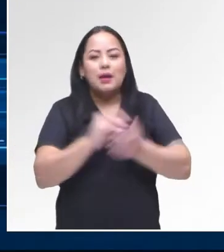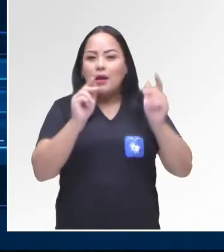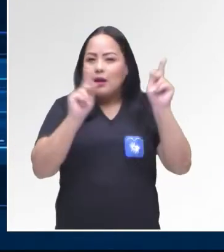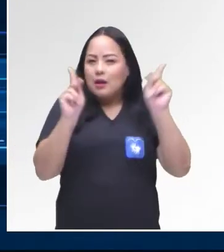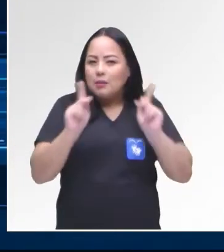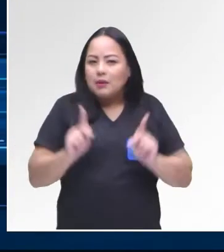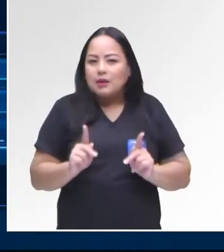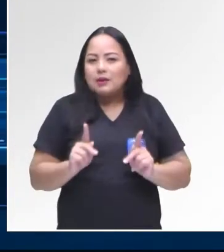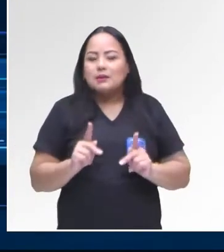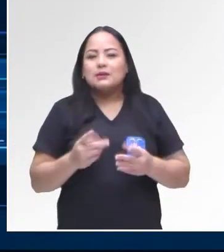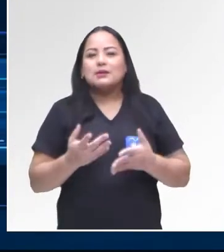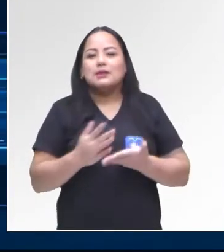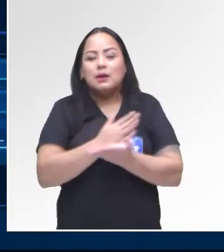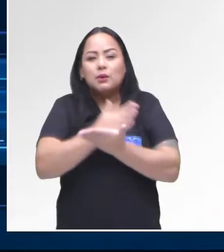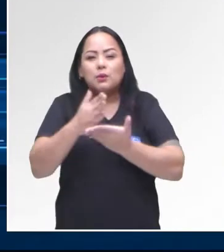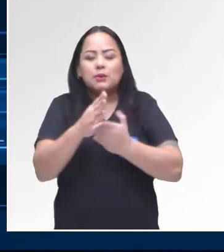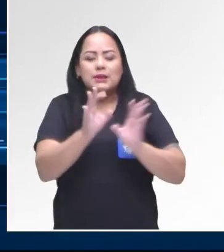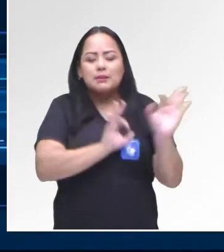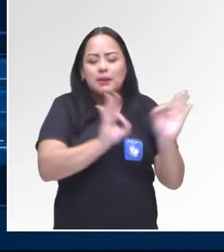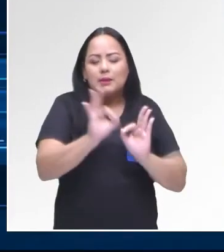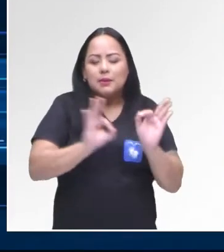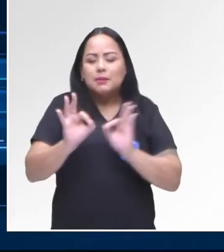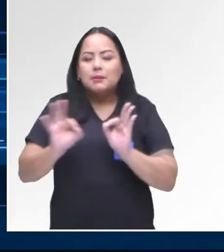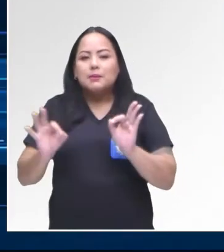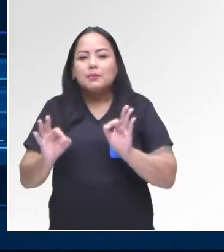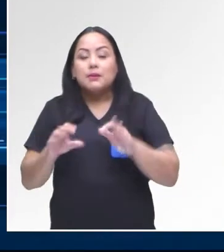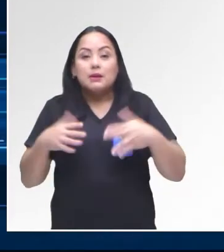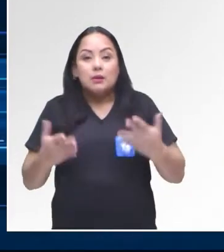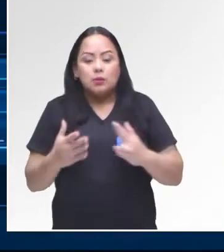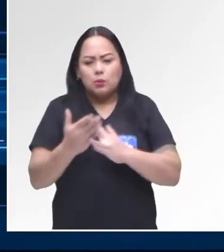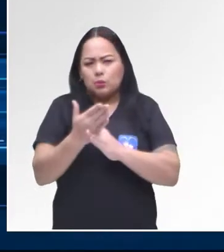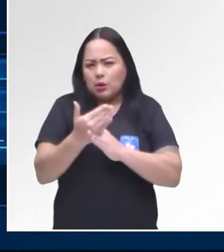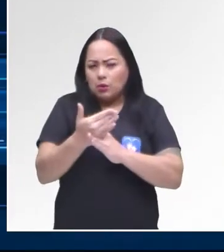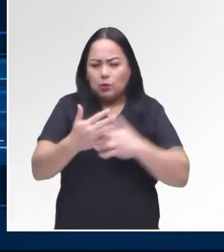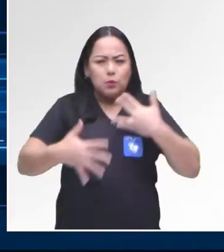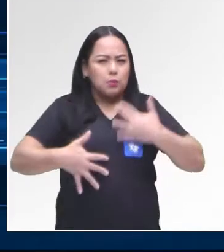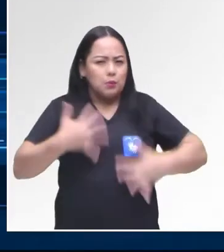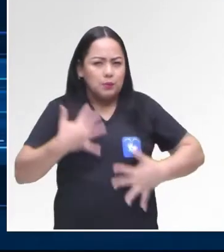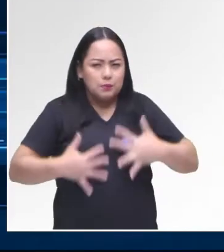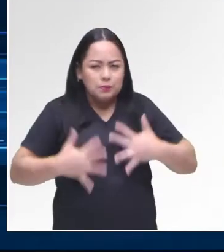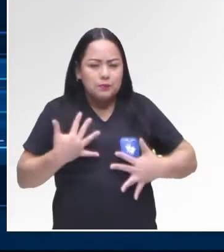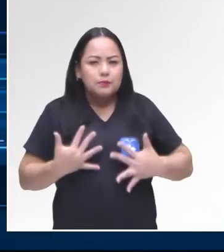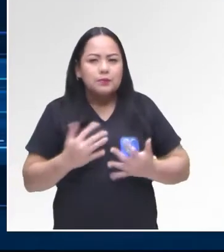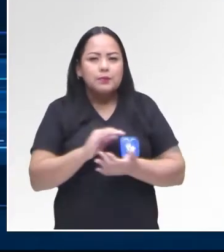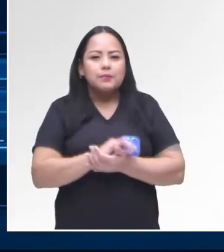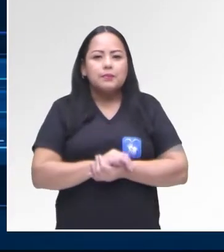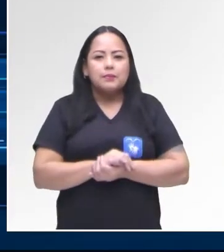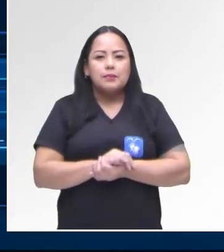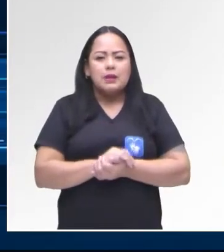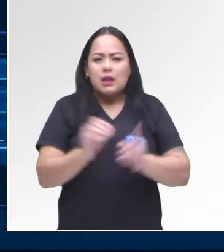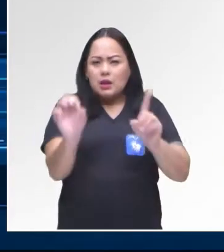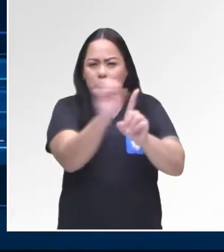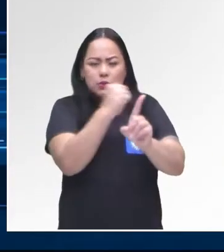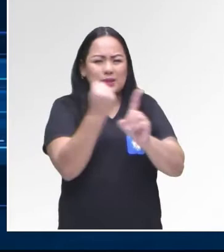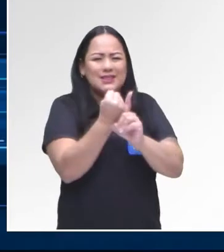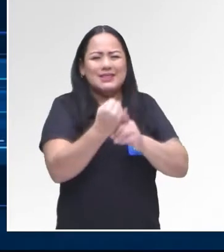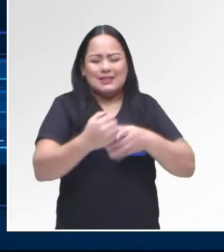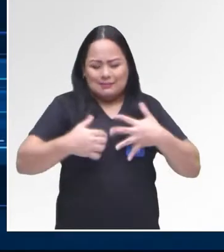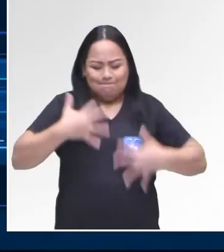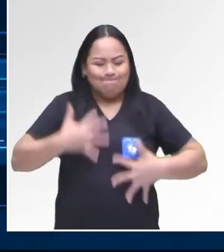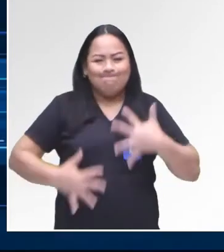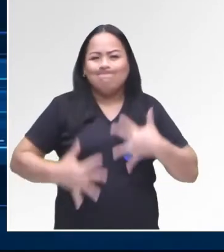Ali praticamente começam as produções, tá? Então, o barroco, conflito. A sociedade vivia isso